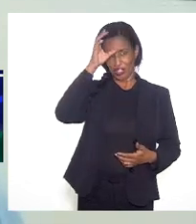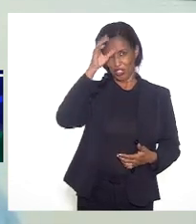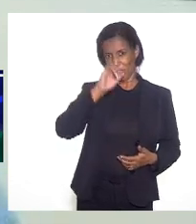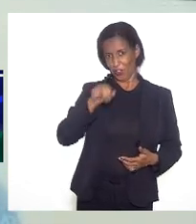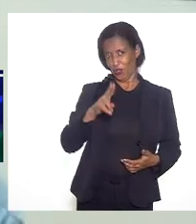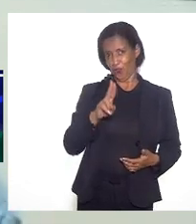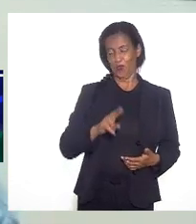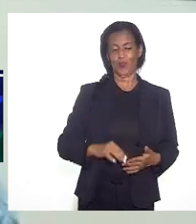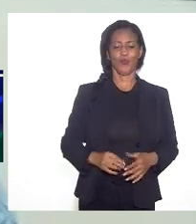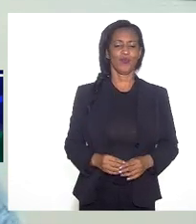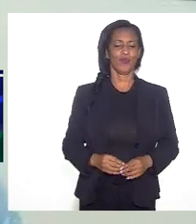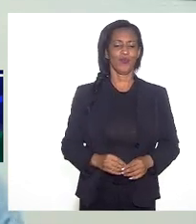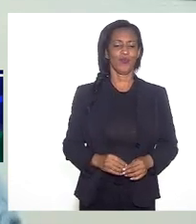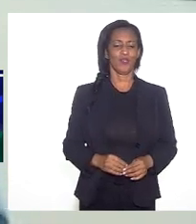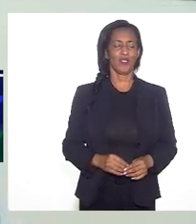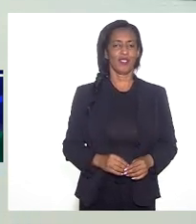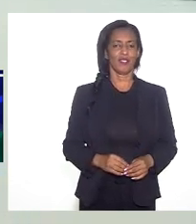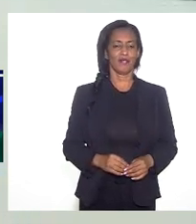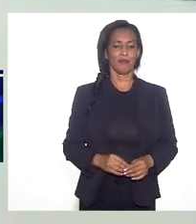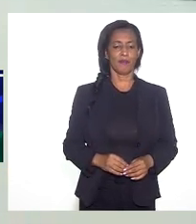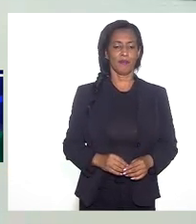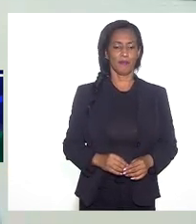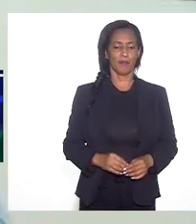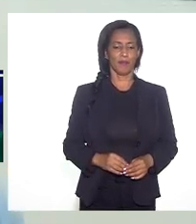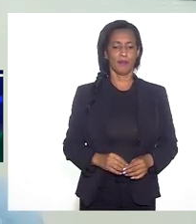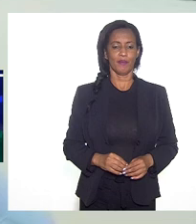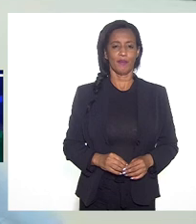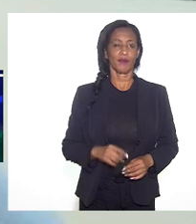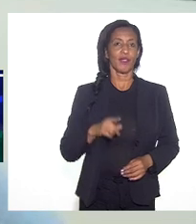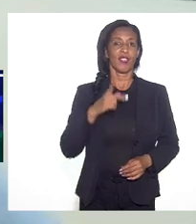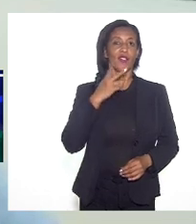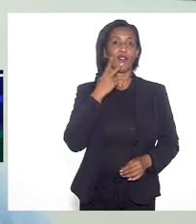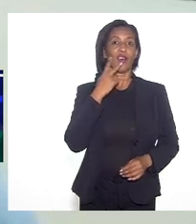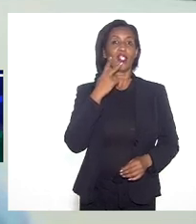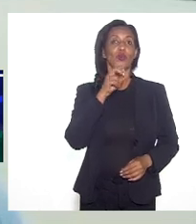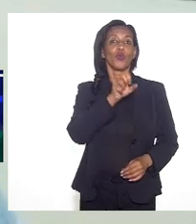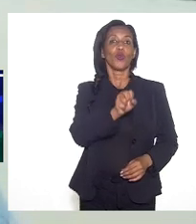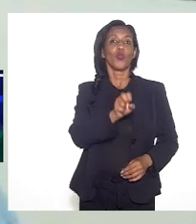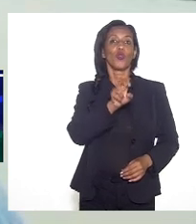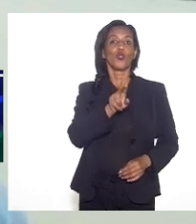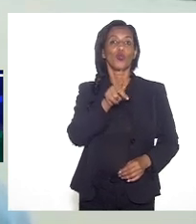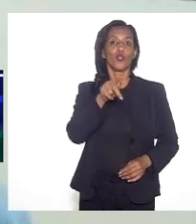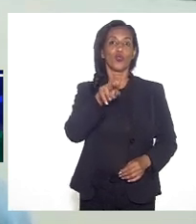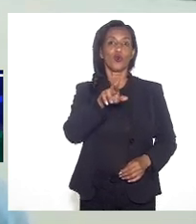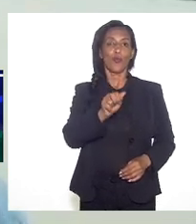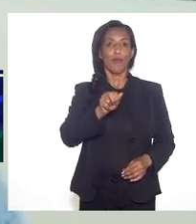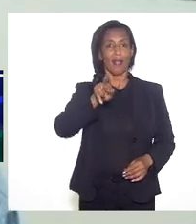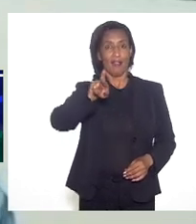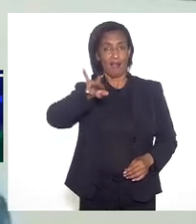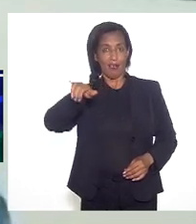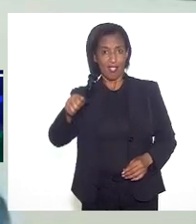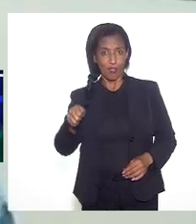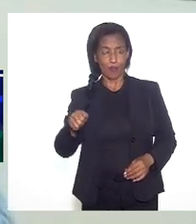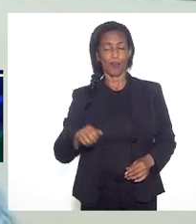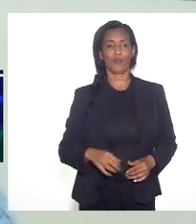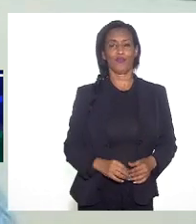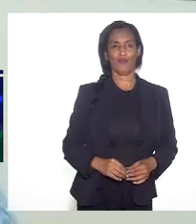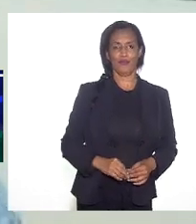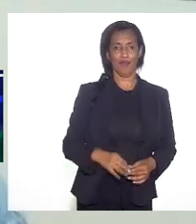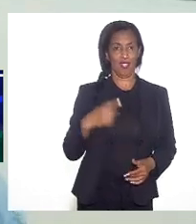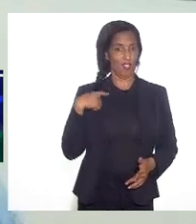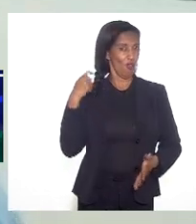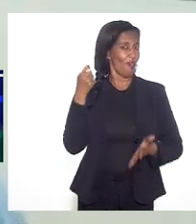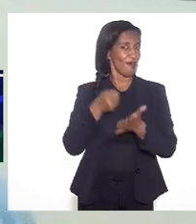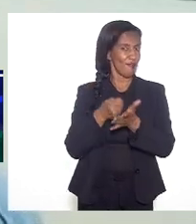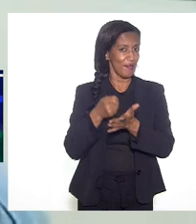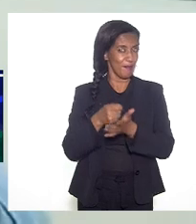Ju, sobre o Supera Rio, deputada Marta Rocha, eu